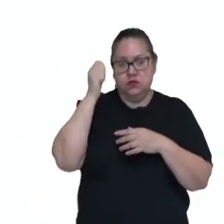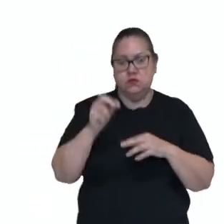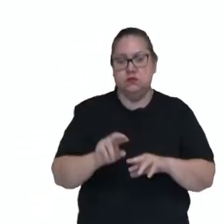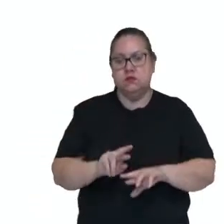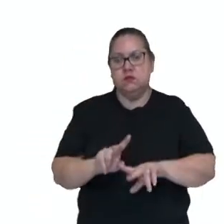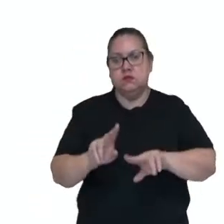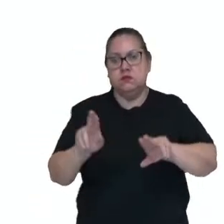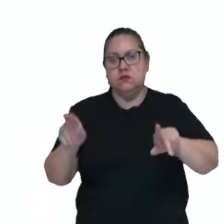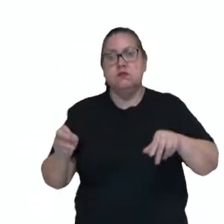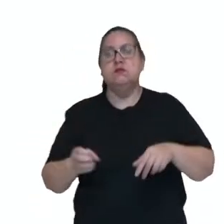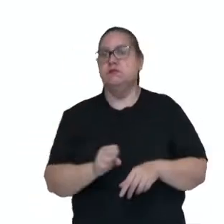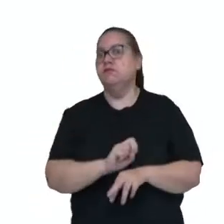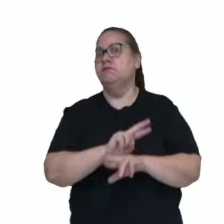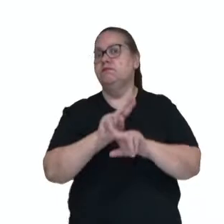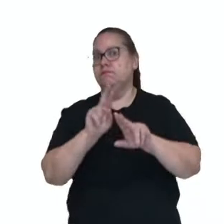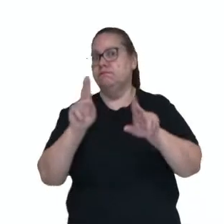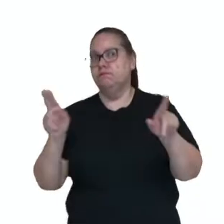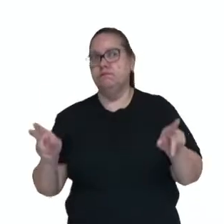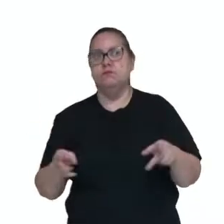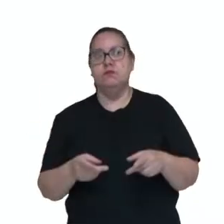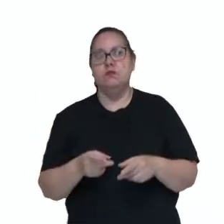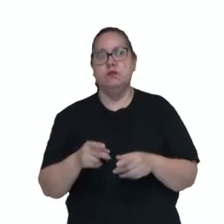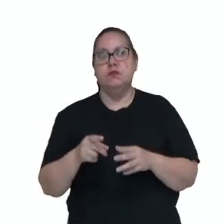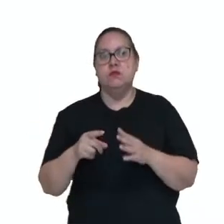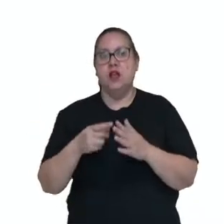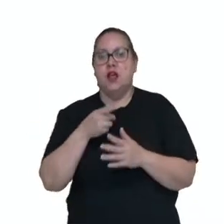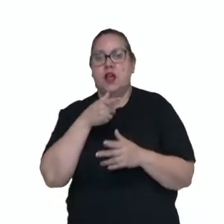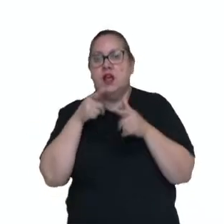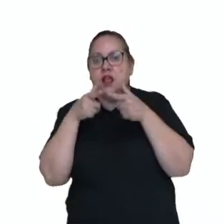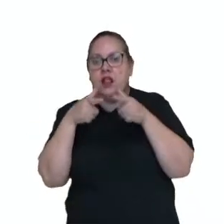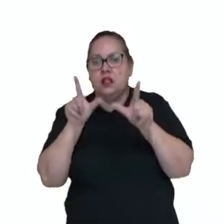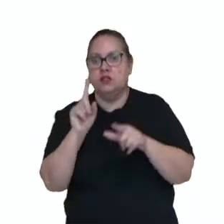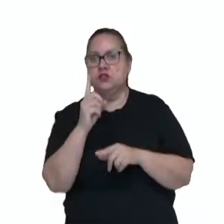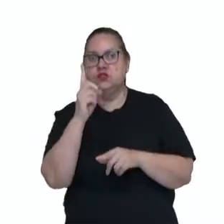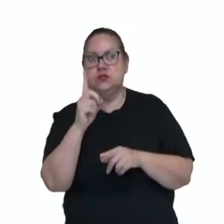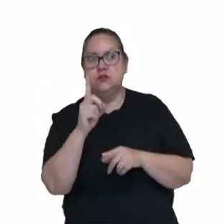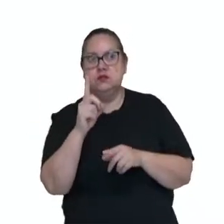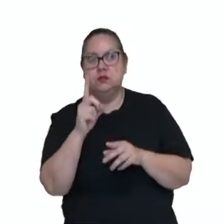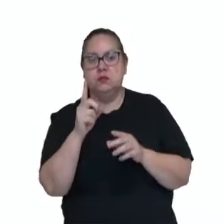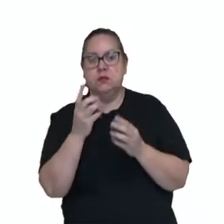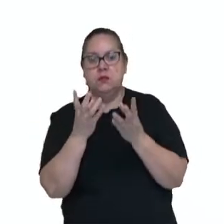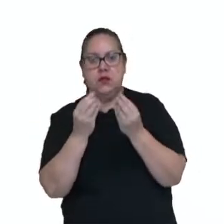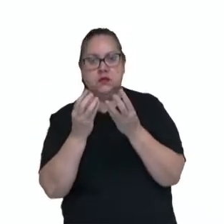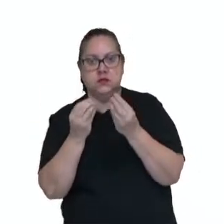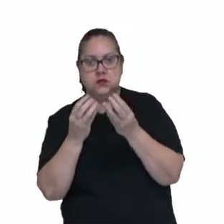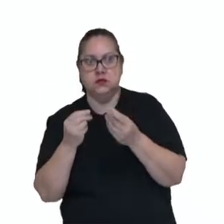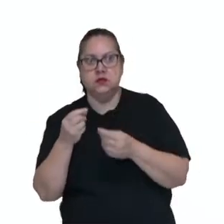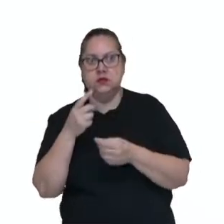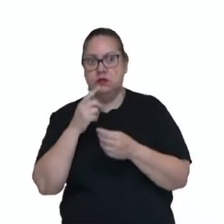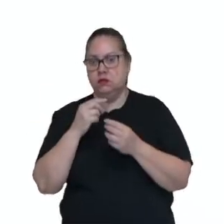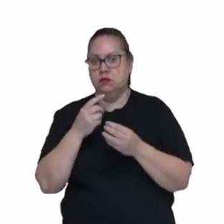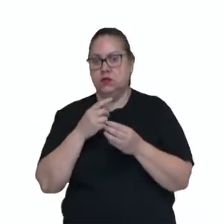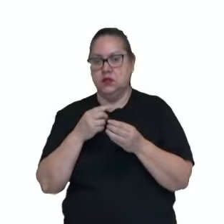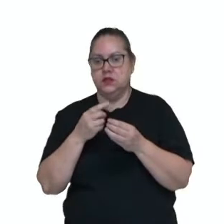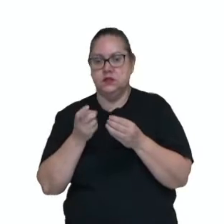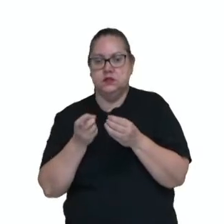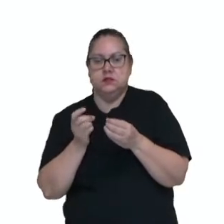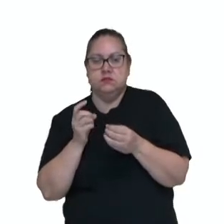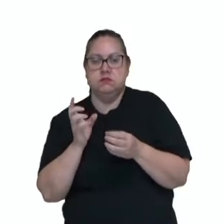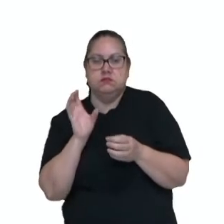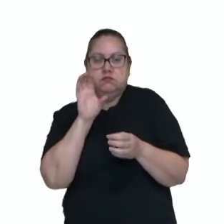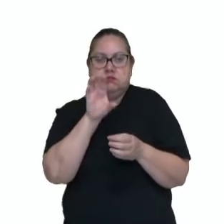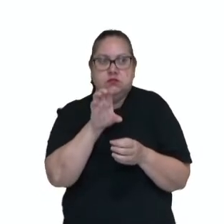vários povos bem diferentes. E o tronco linguístico G é uma região bem habitada, né? Mais interiorizada.